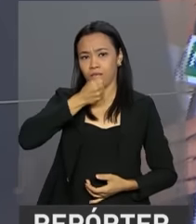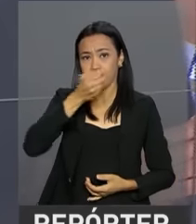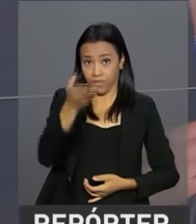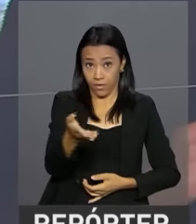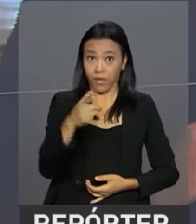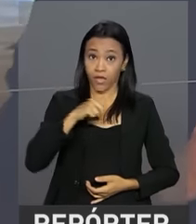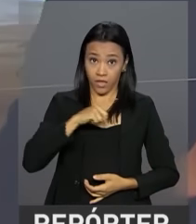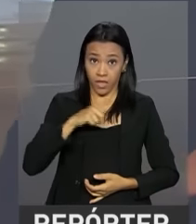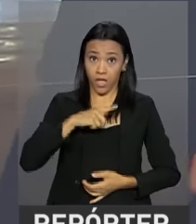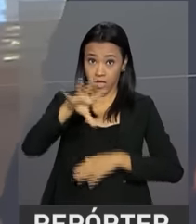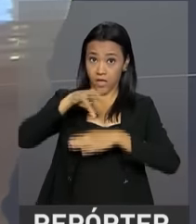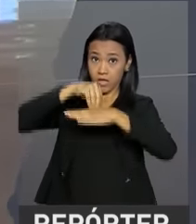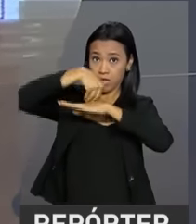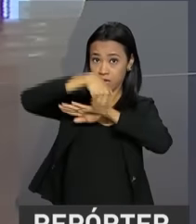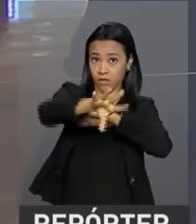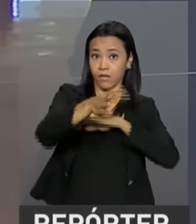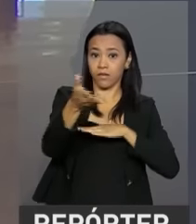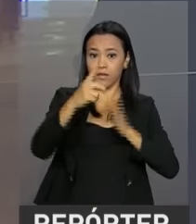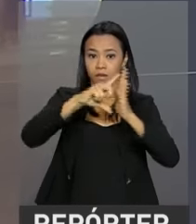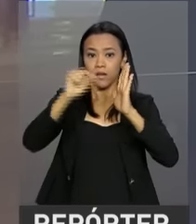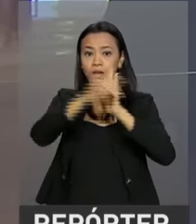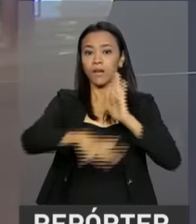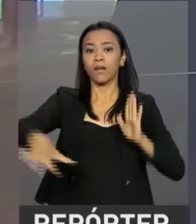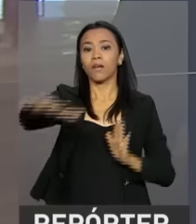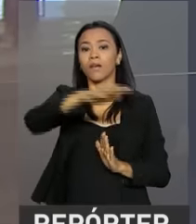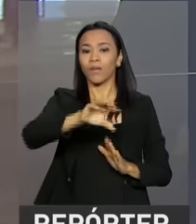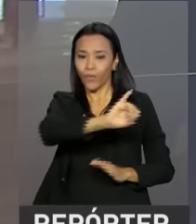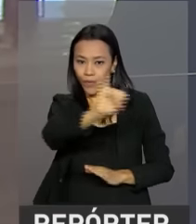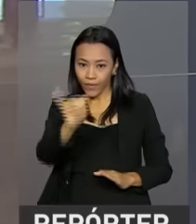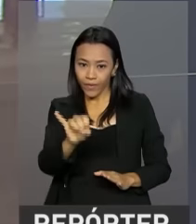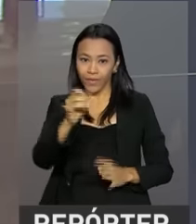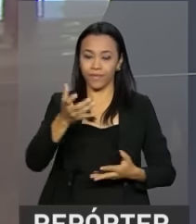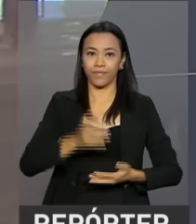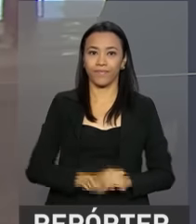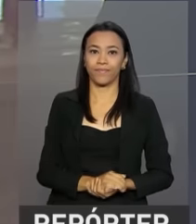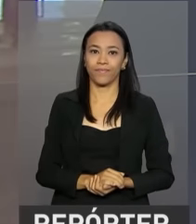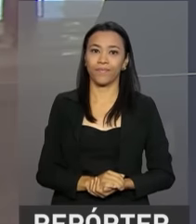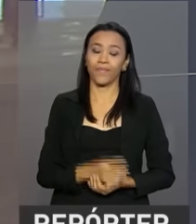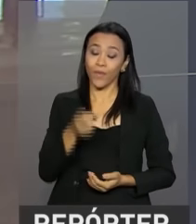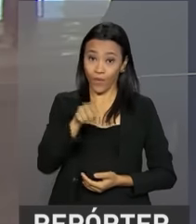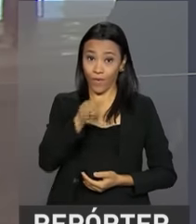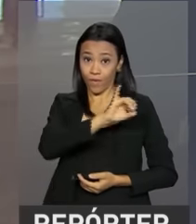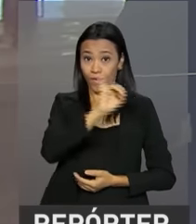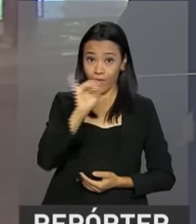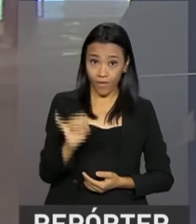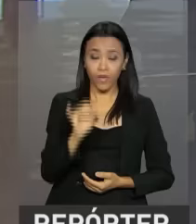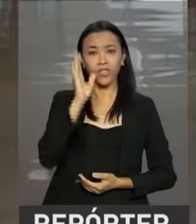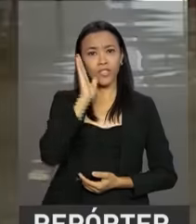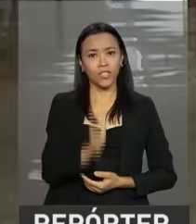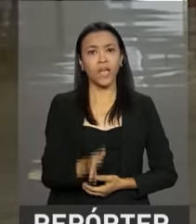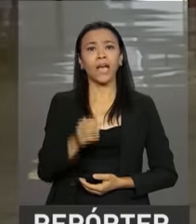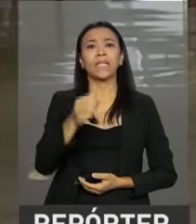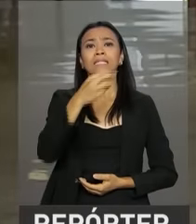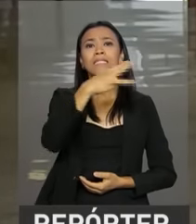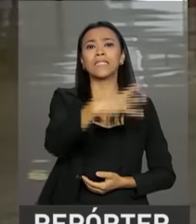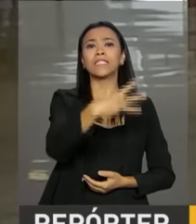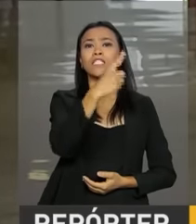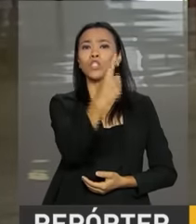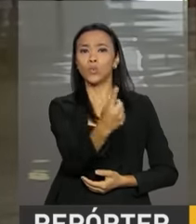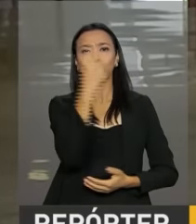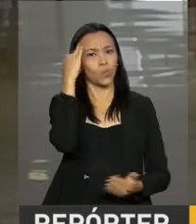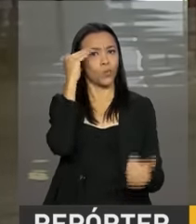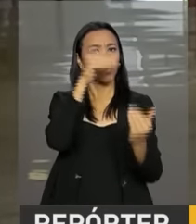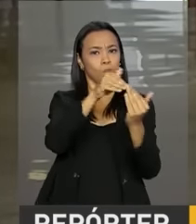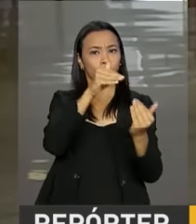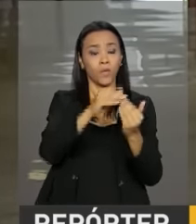tem as informações pra gente lá do Palácio do Planalto Oi Taísa Olá Leandro foram 31 votos favoráveis